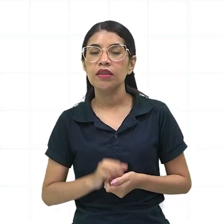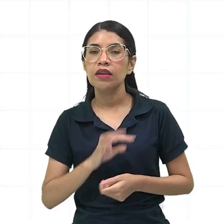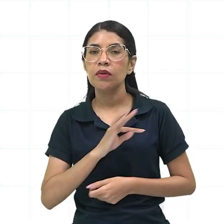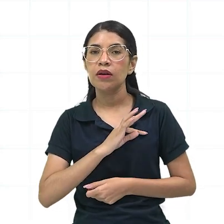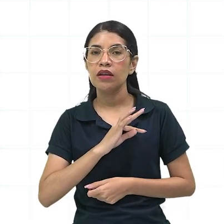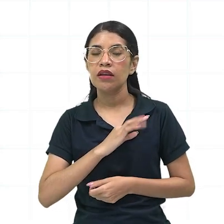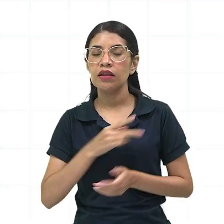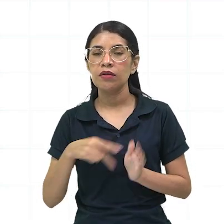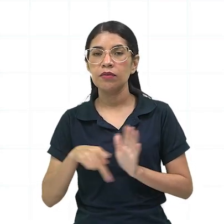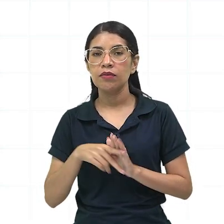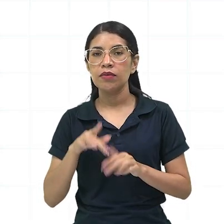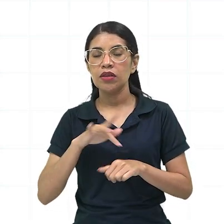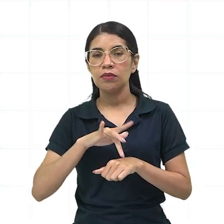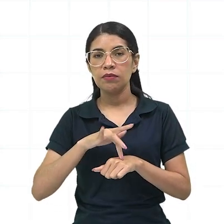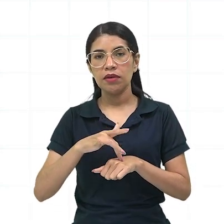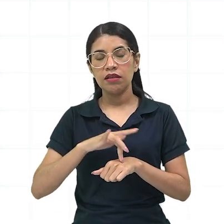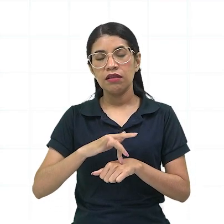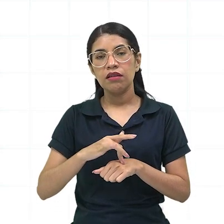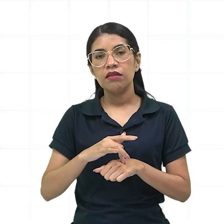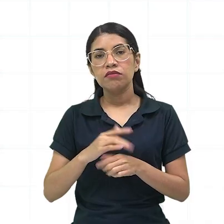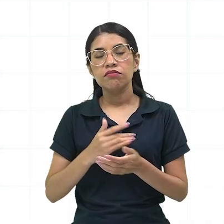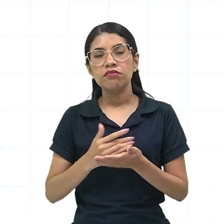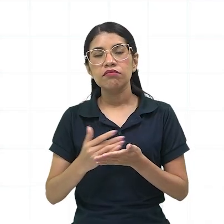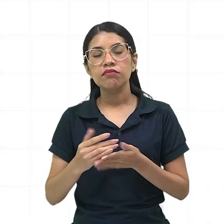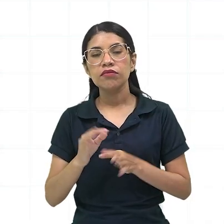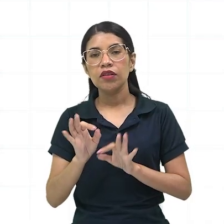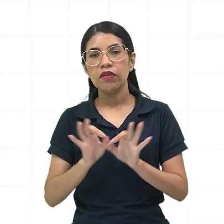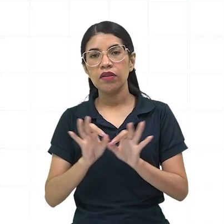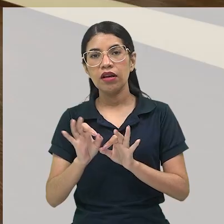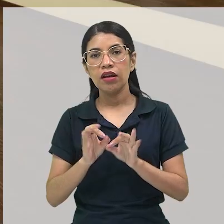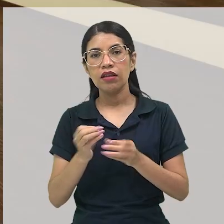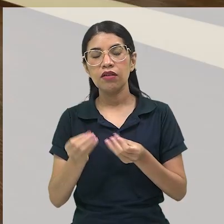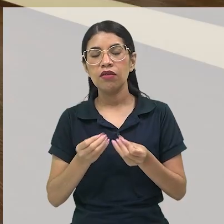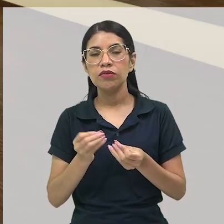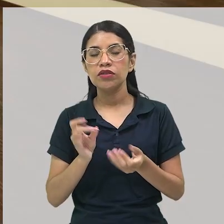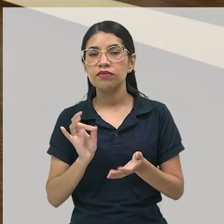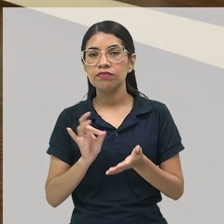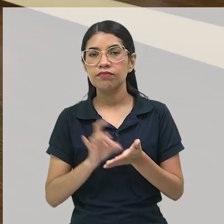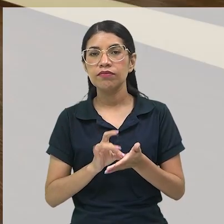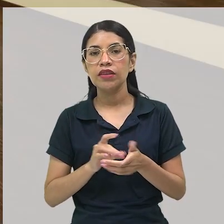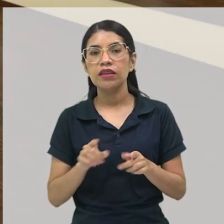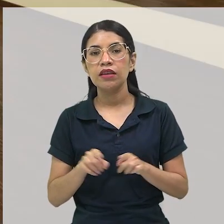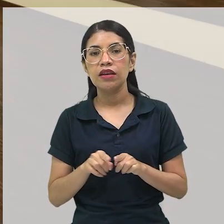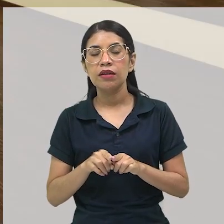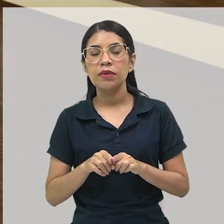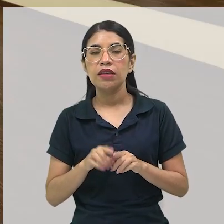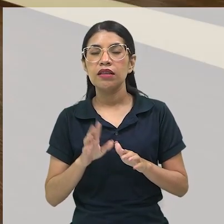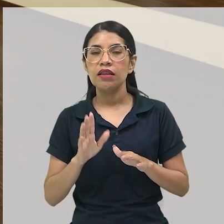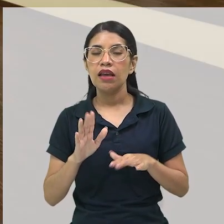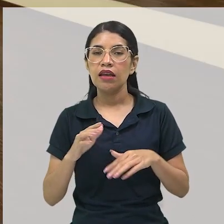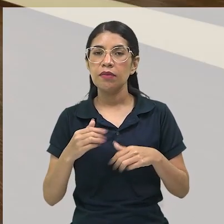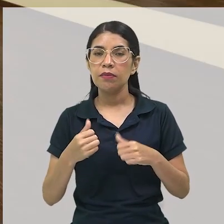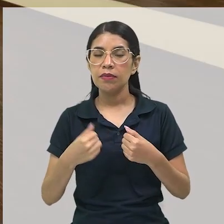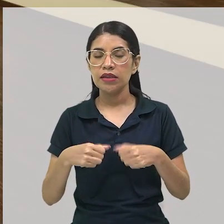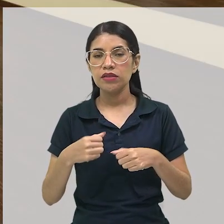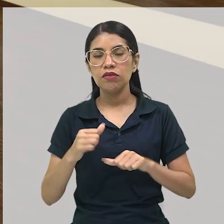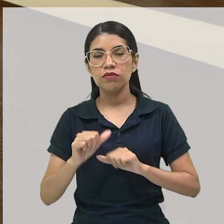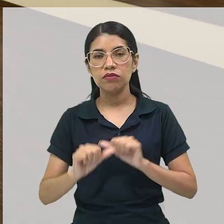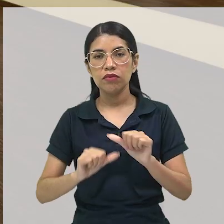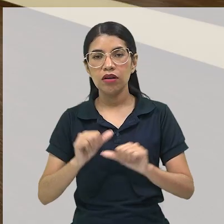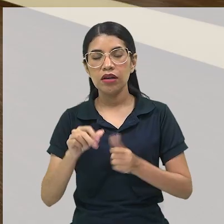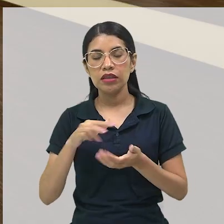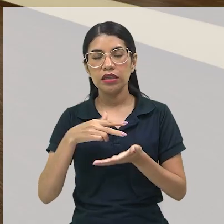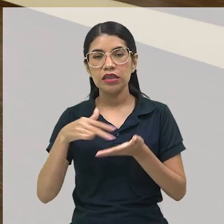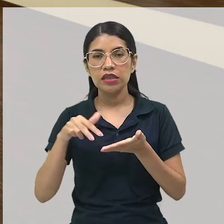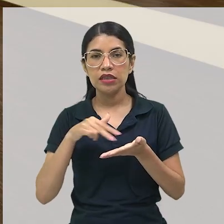técnica do balé clássico, ela começou, né, ela se estruturou de uma forma muito sólida. E, conforme a necessidade do homem, dançando